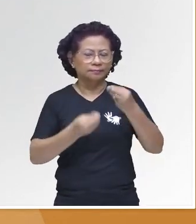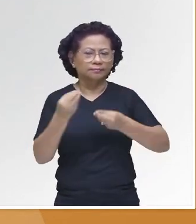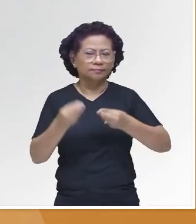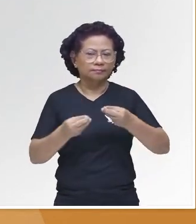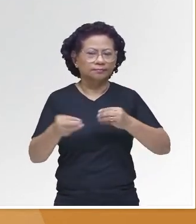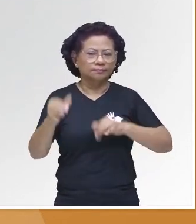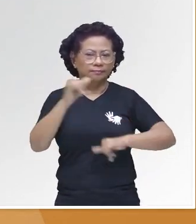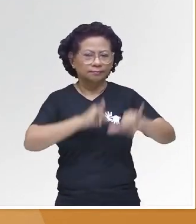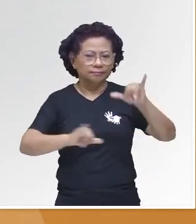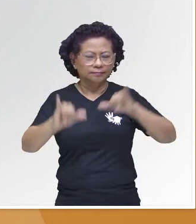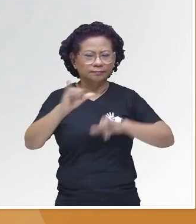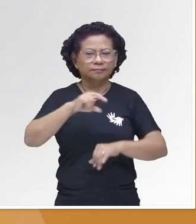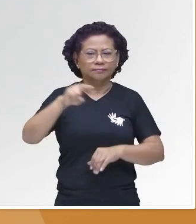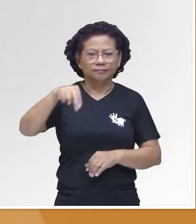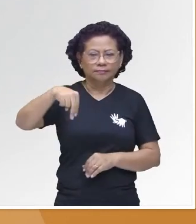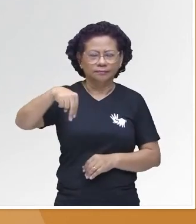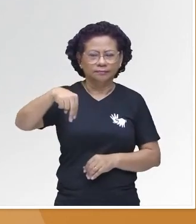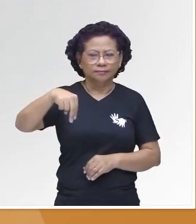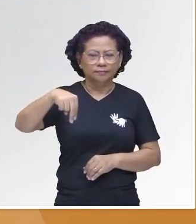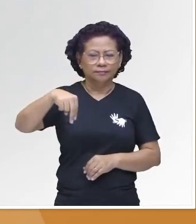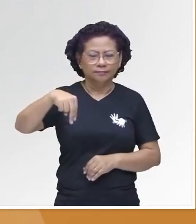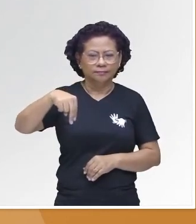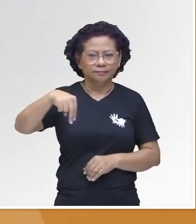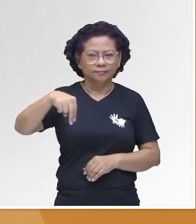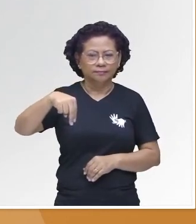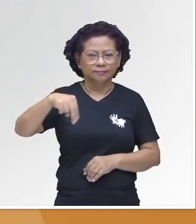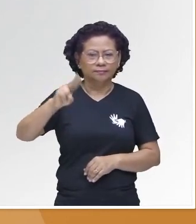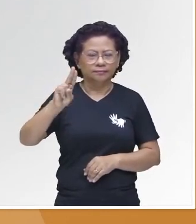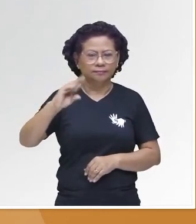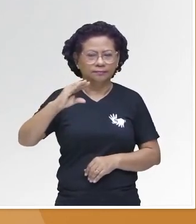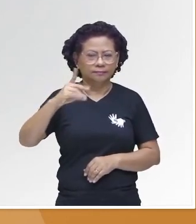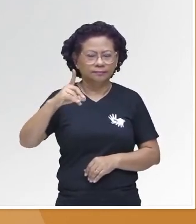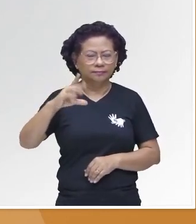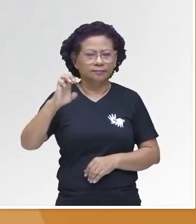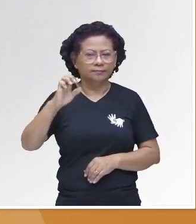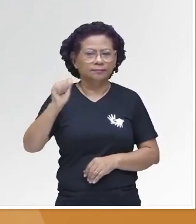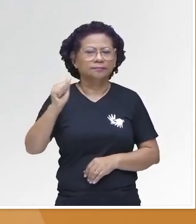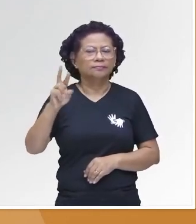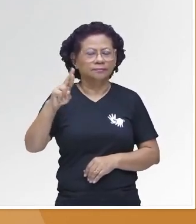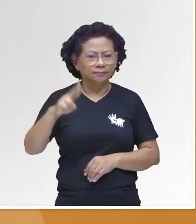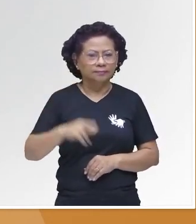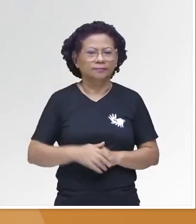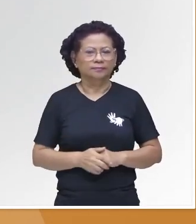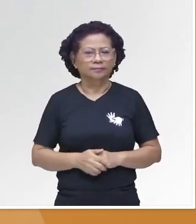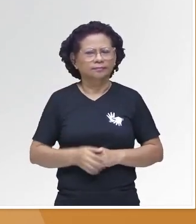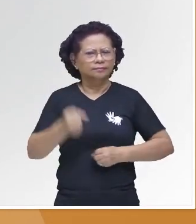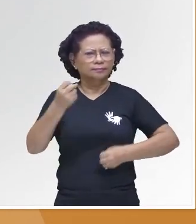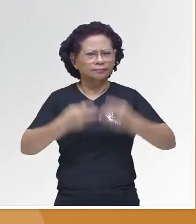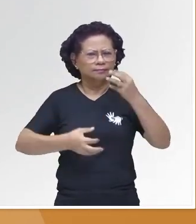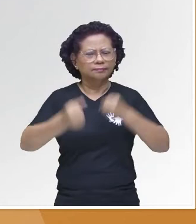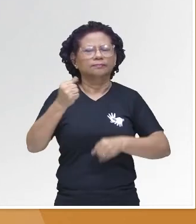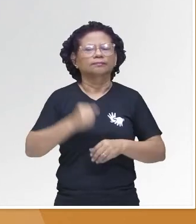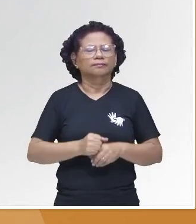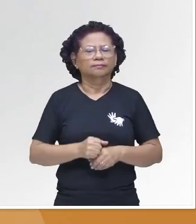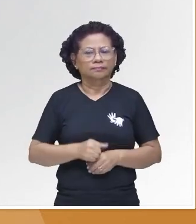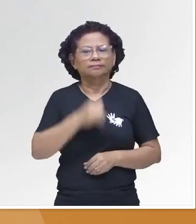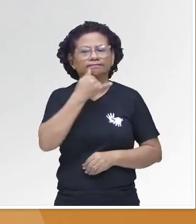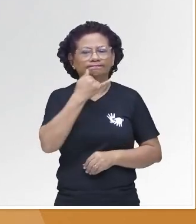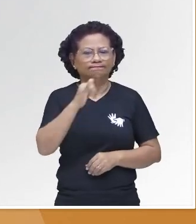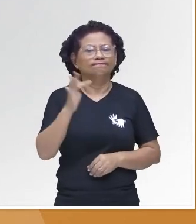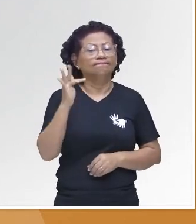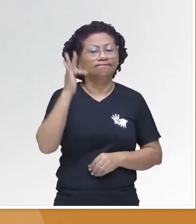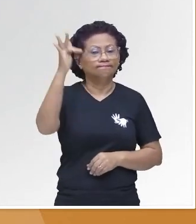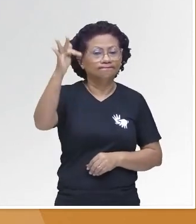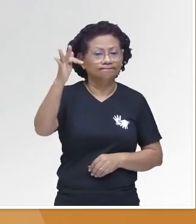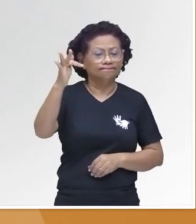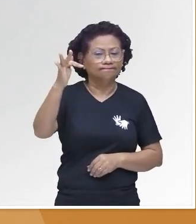nucleares. A energia nuclear é considerada a energia do futuro e ela é proveniente a partir da fissão dos núcleos atômicos. E o que é